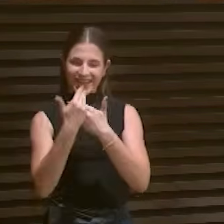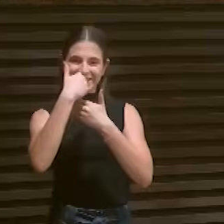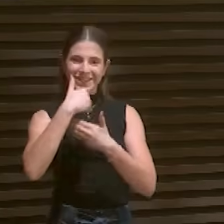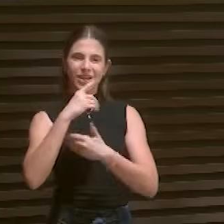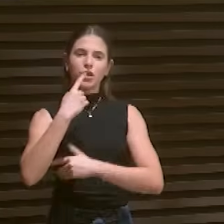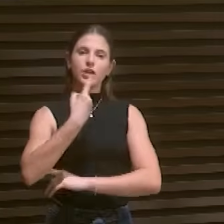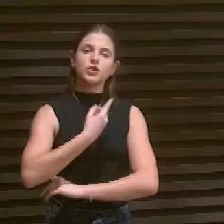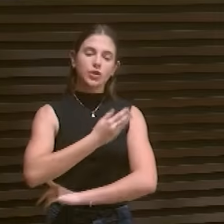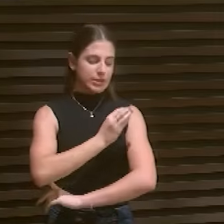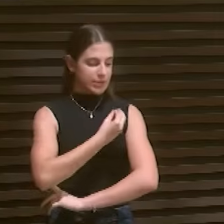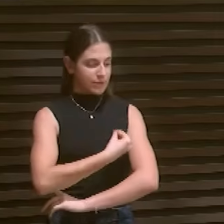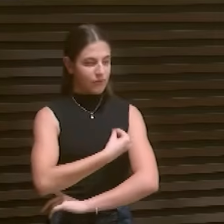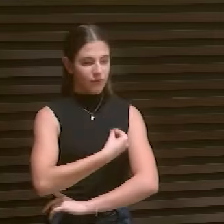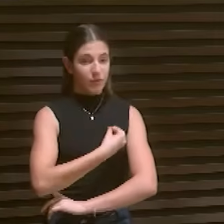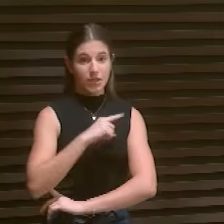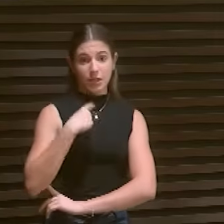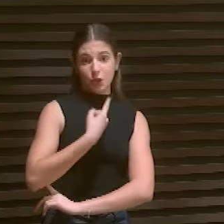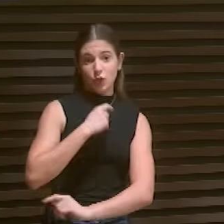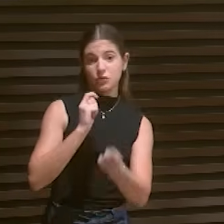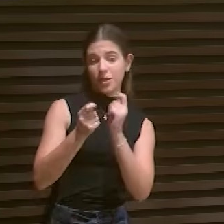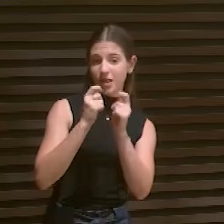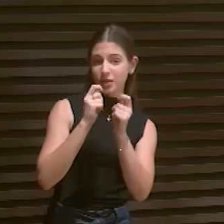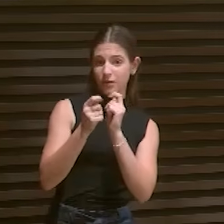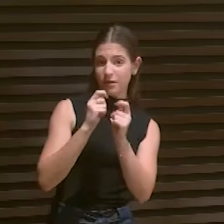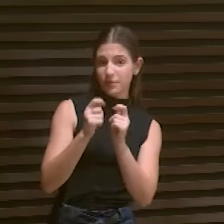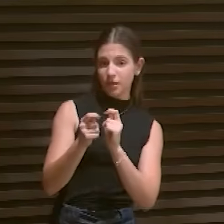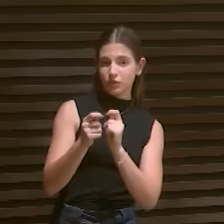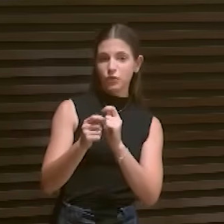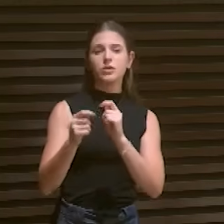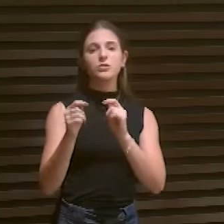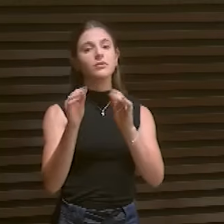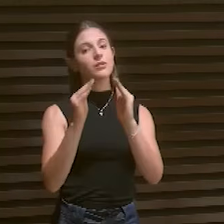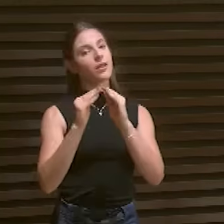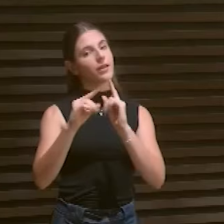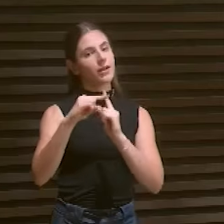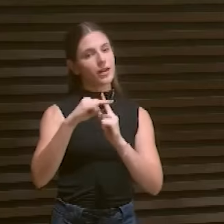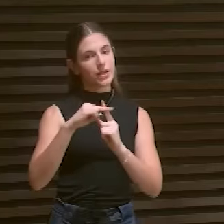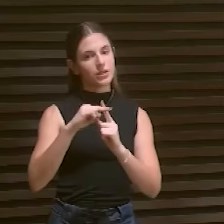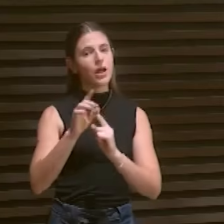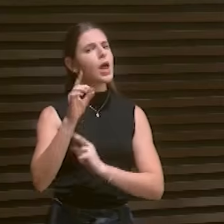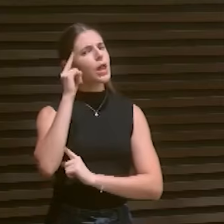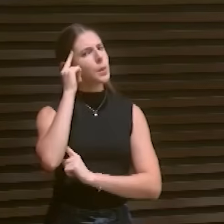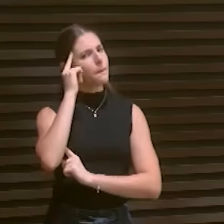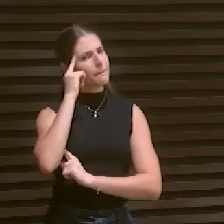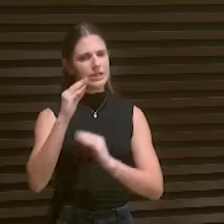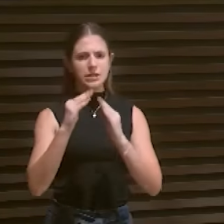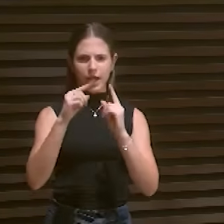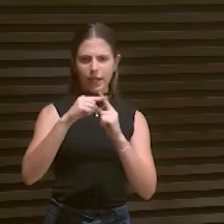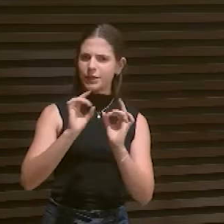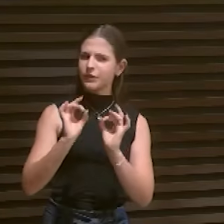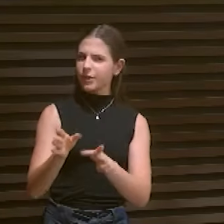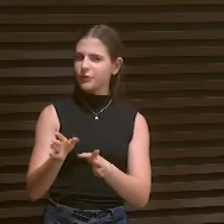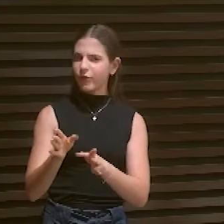vidas, nos nossos relacionamentos, na igreja. Não pensem que na igreja isto não